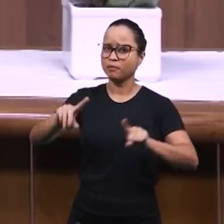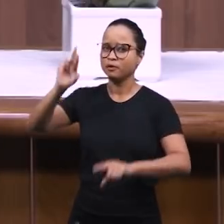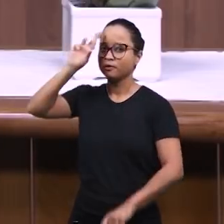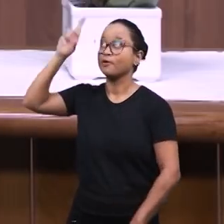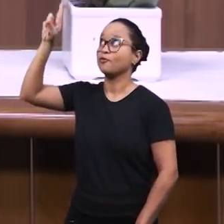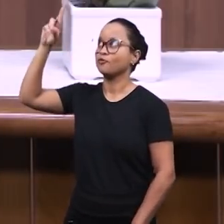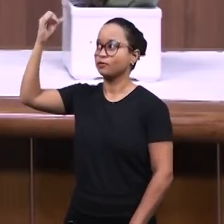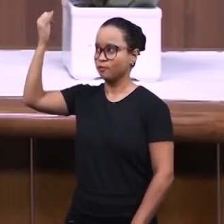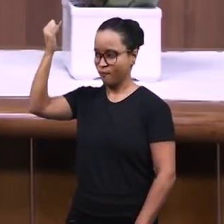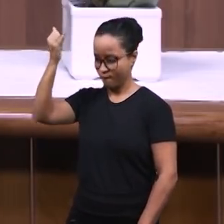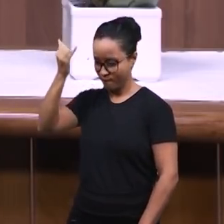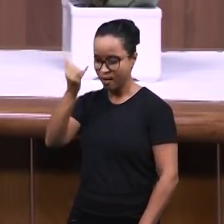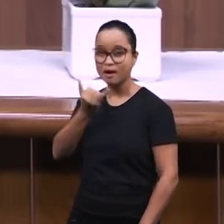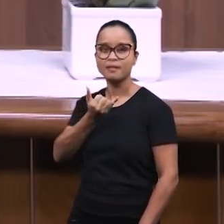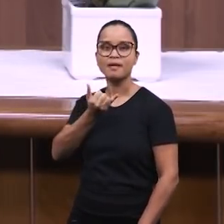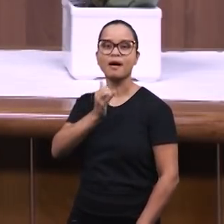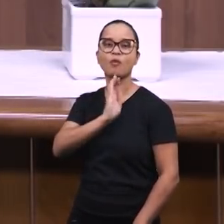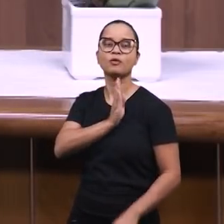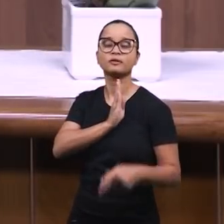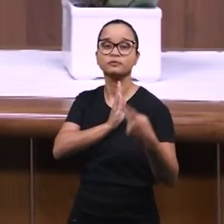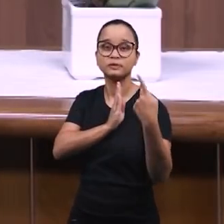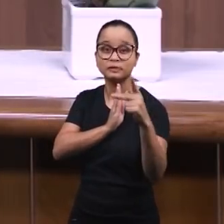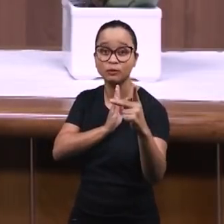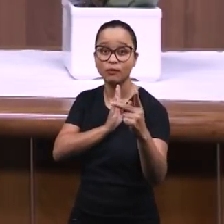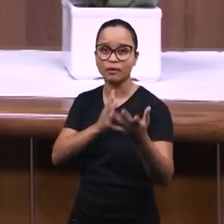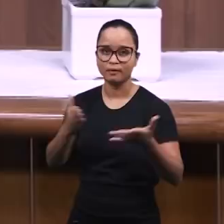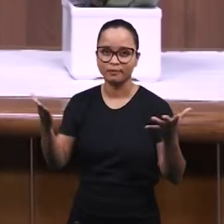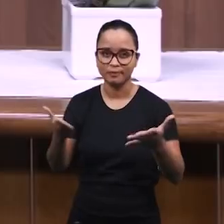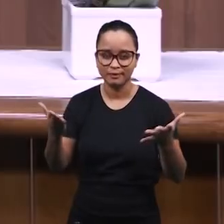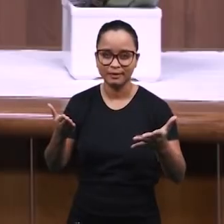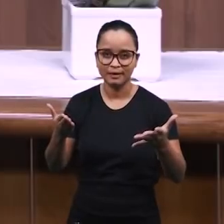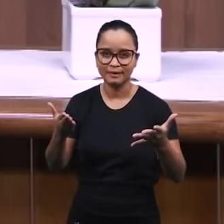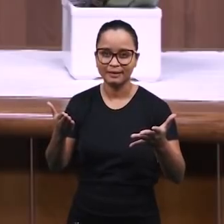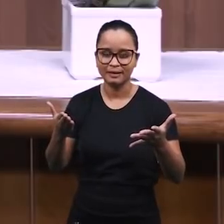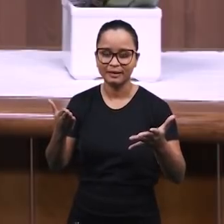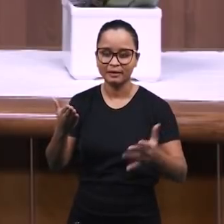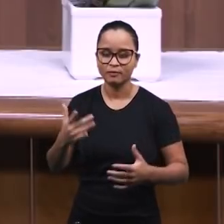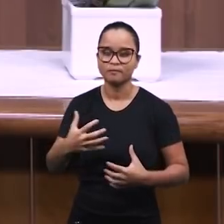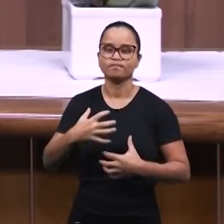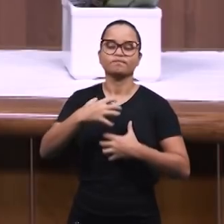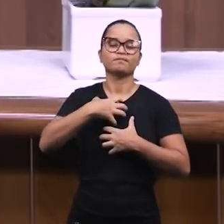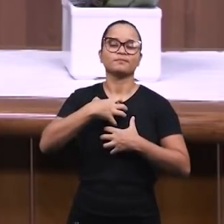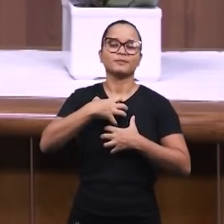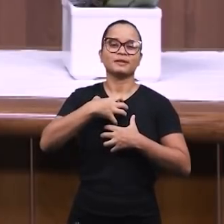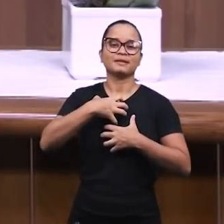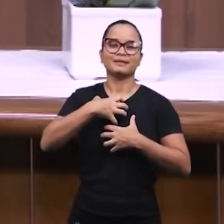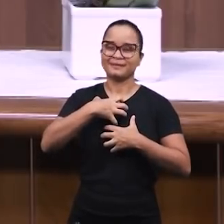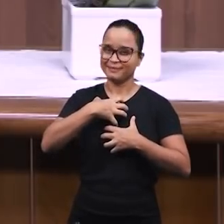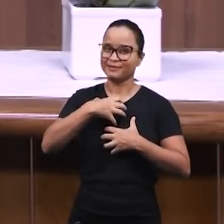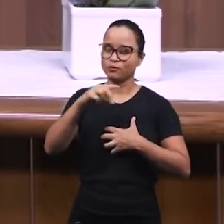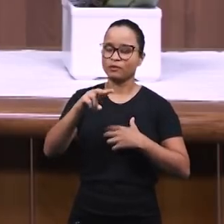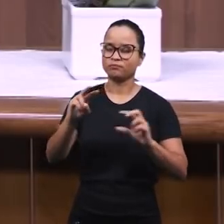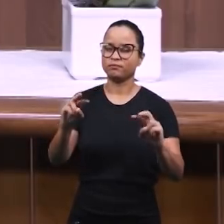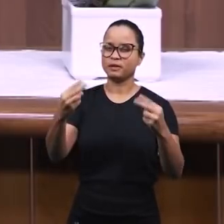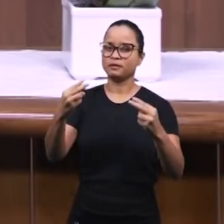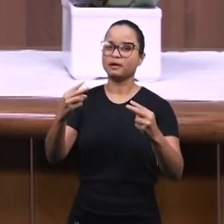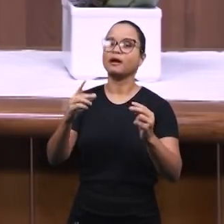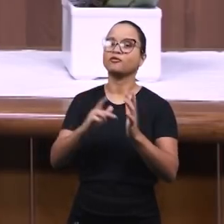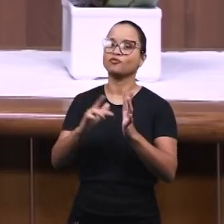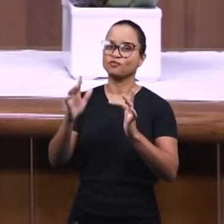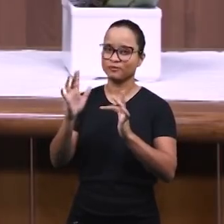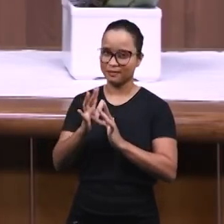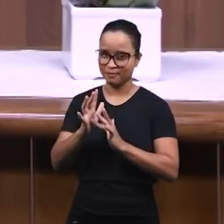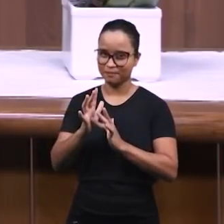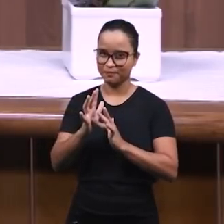Senhor que se faz ouvir a partir desta programação e que toca no coração daquele que está